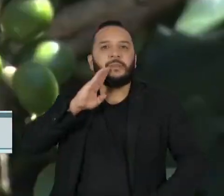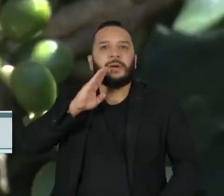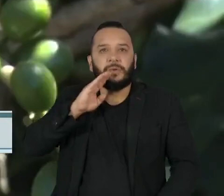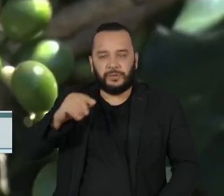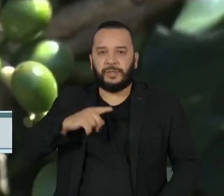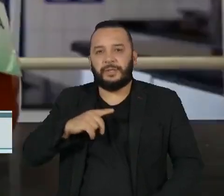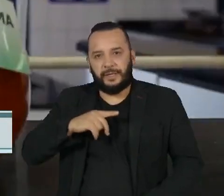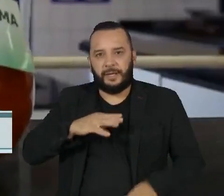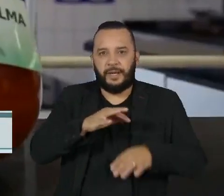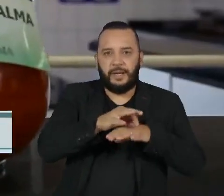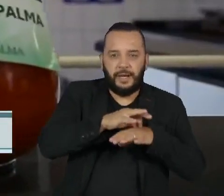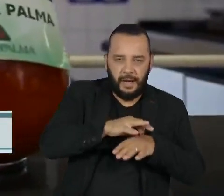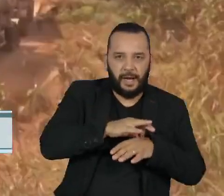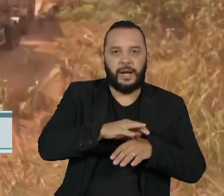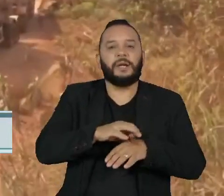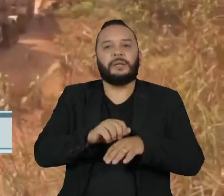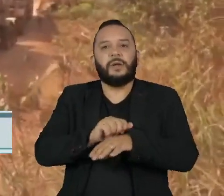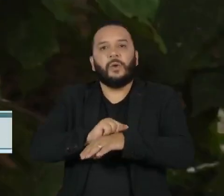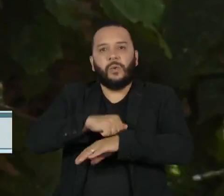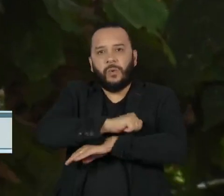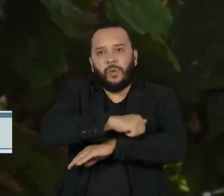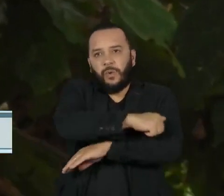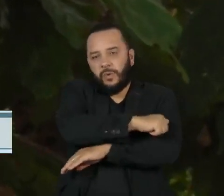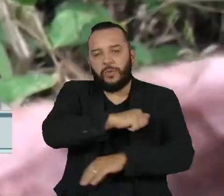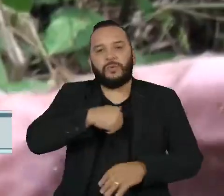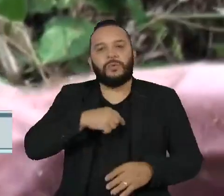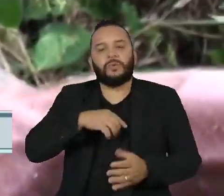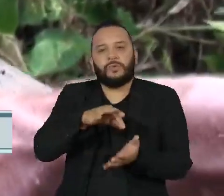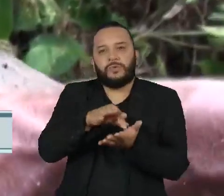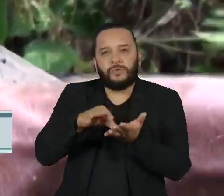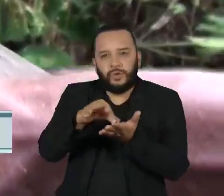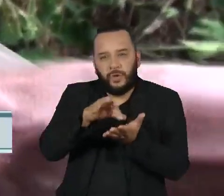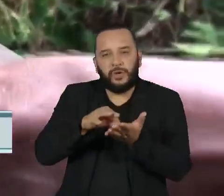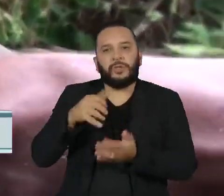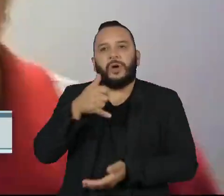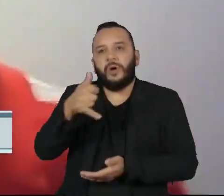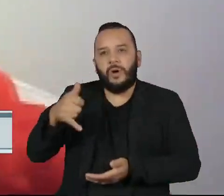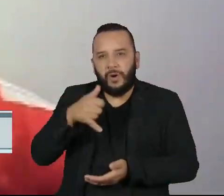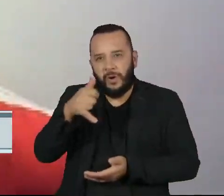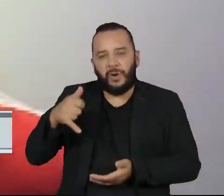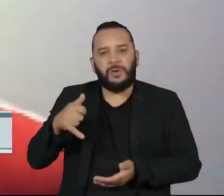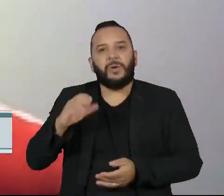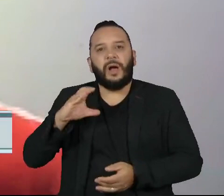soja, café, óleo de palma, madeira, cacau e borracha estão na lista.